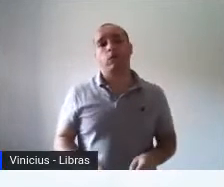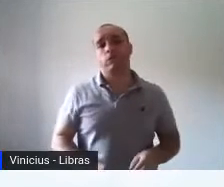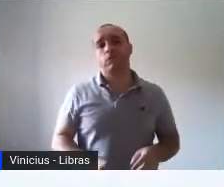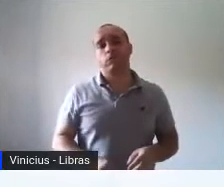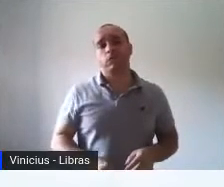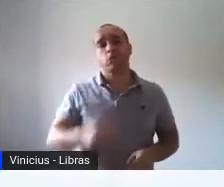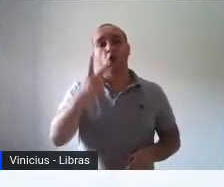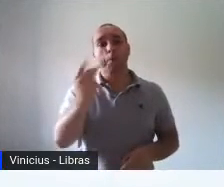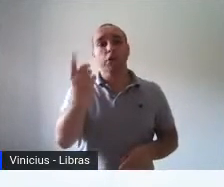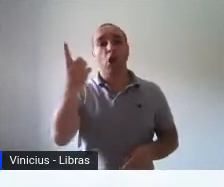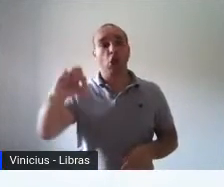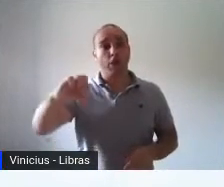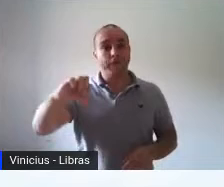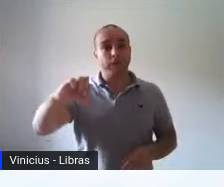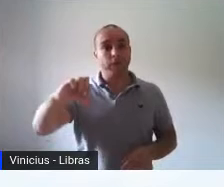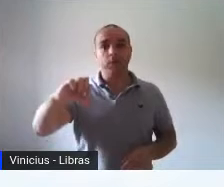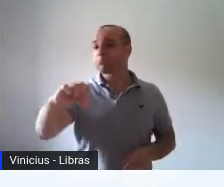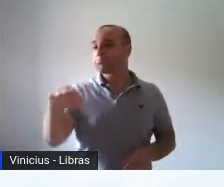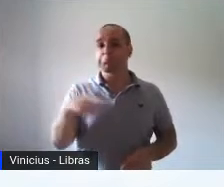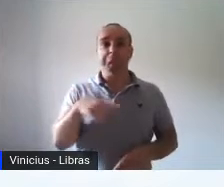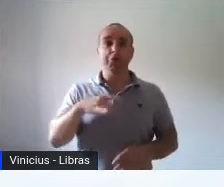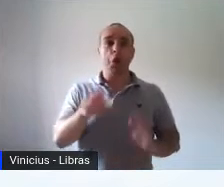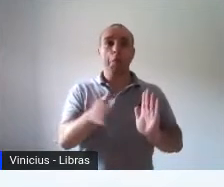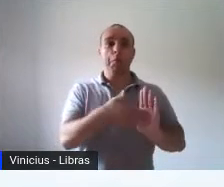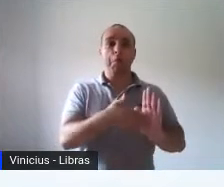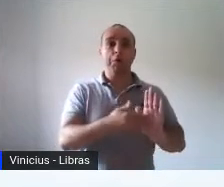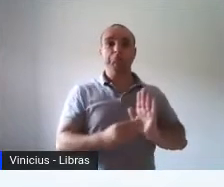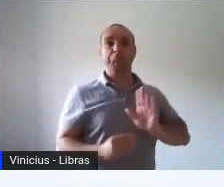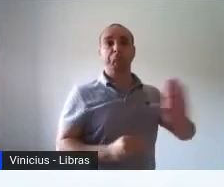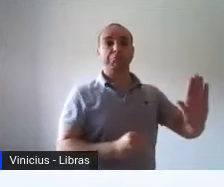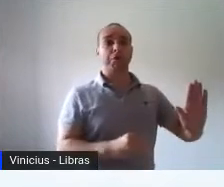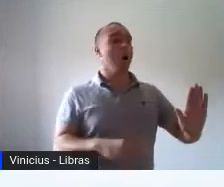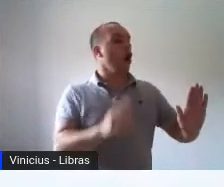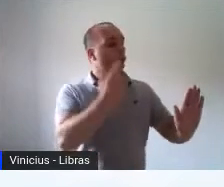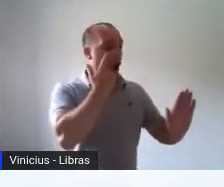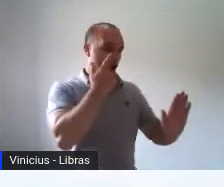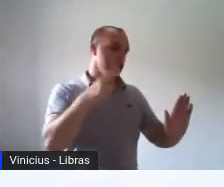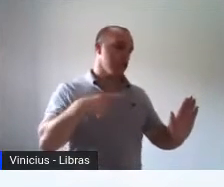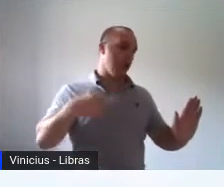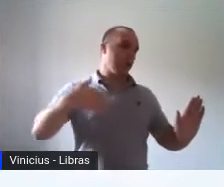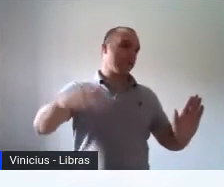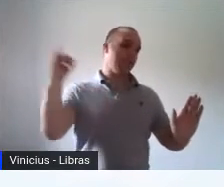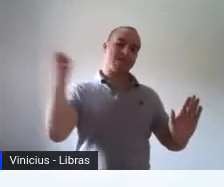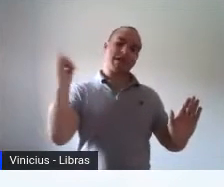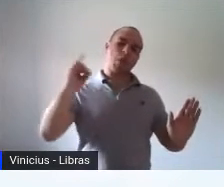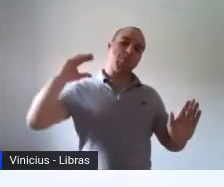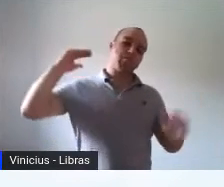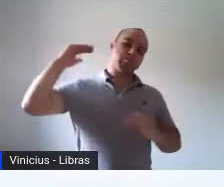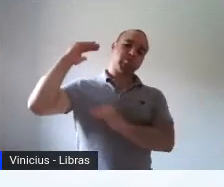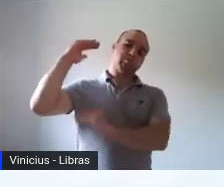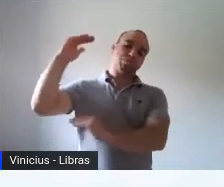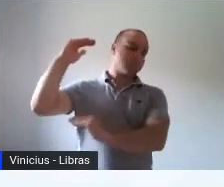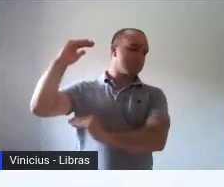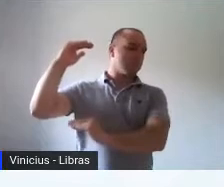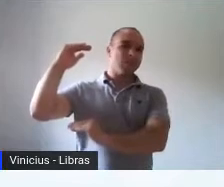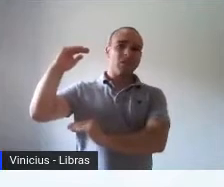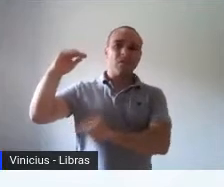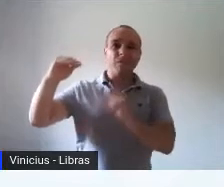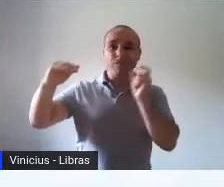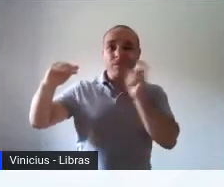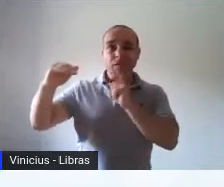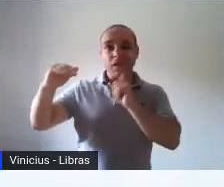Ele mandou uma proposta inferior às estimativas que se tinha, determinou que o valor do salário mínimo